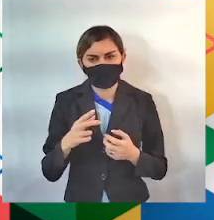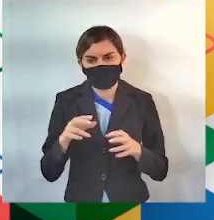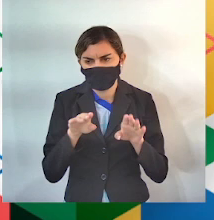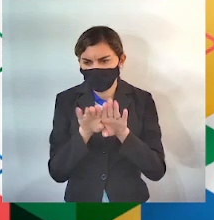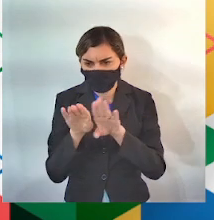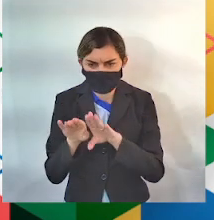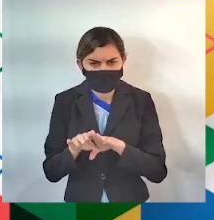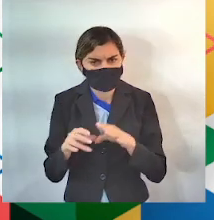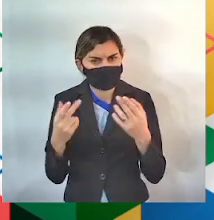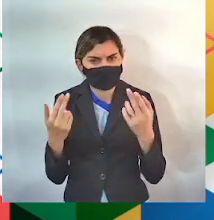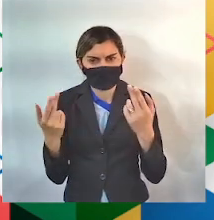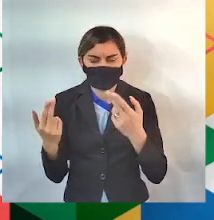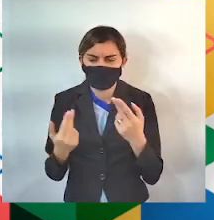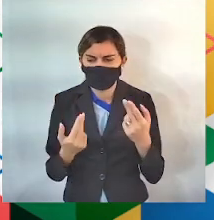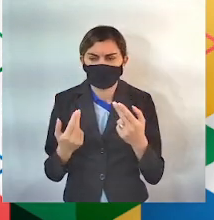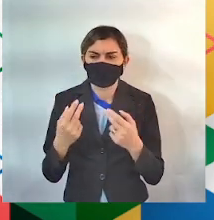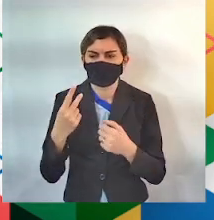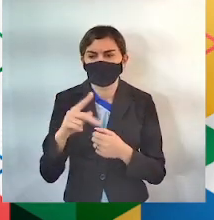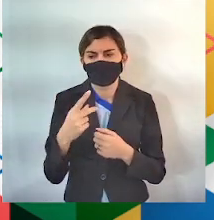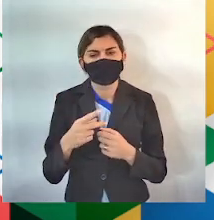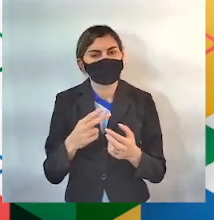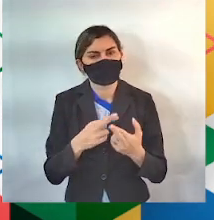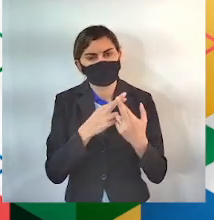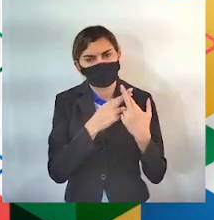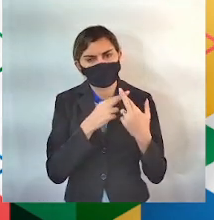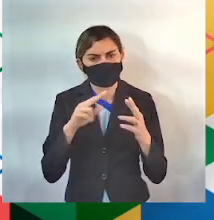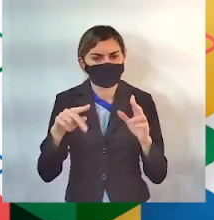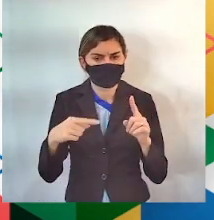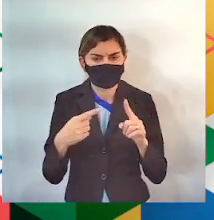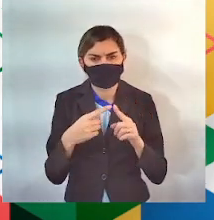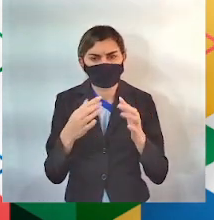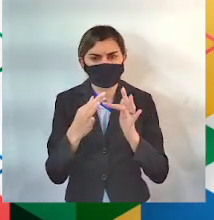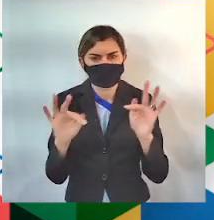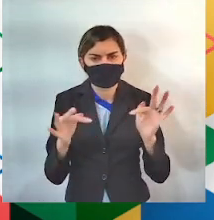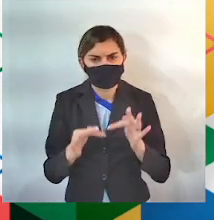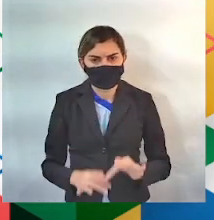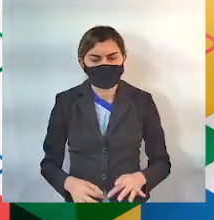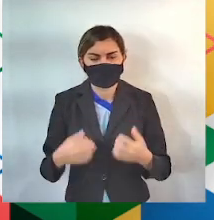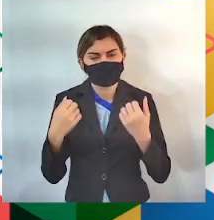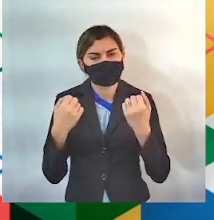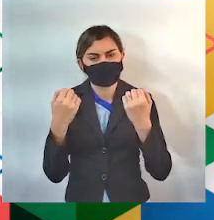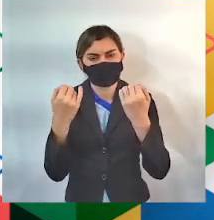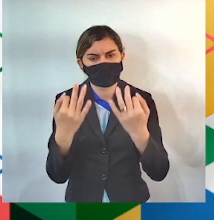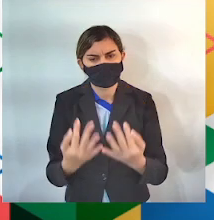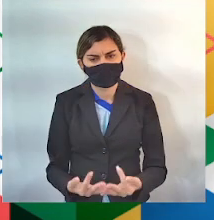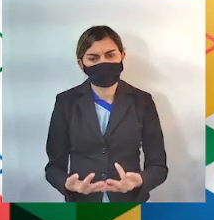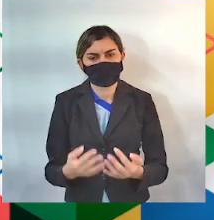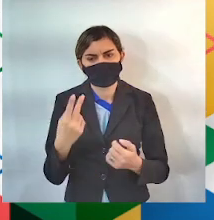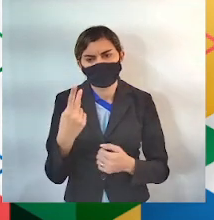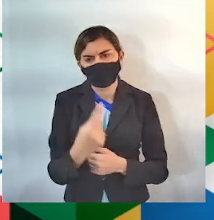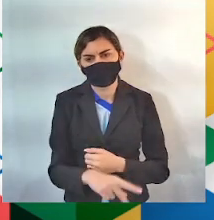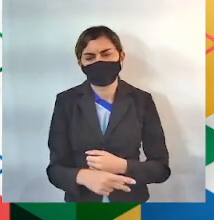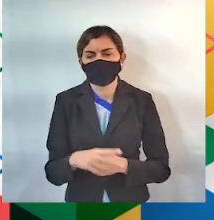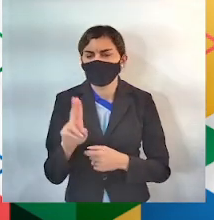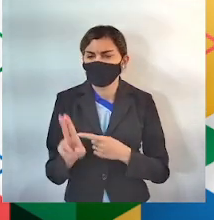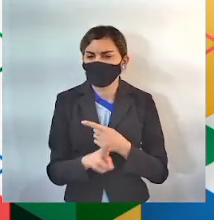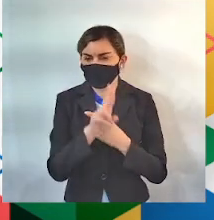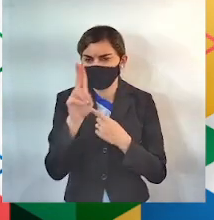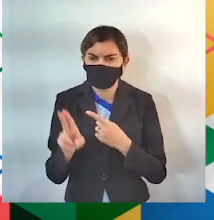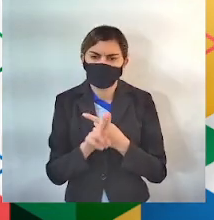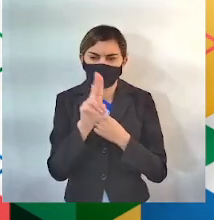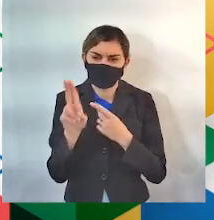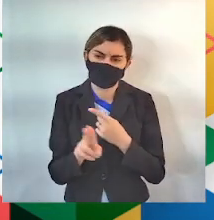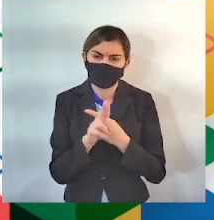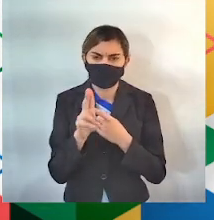equivalentes e vai ser a sua função sintática que vai determinar o seu uso e a